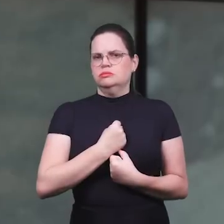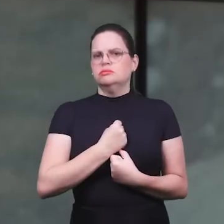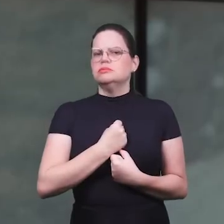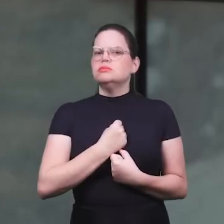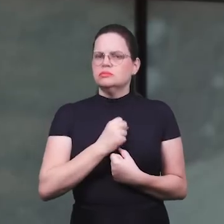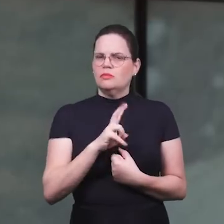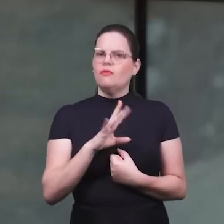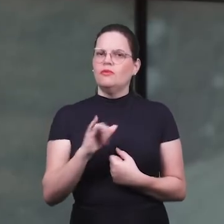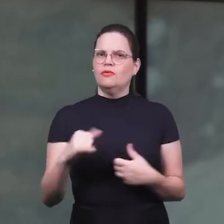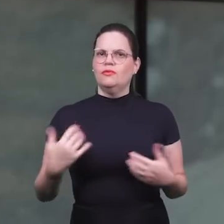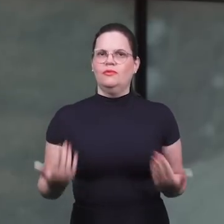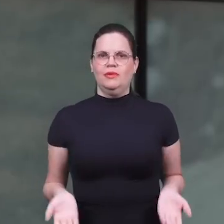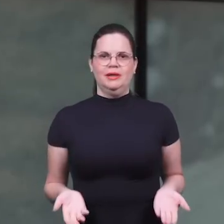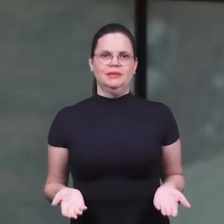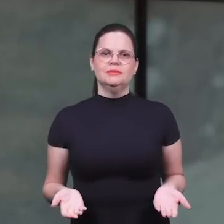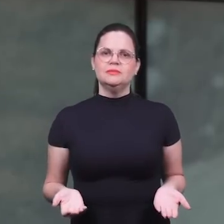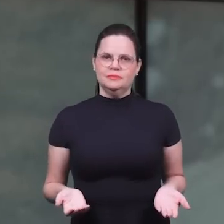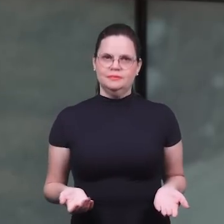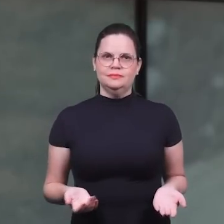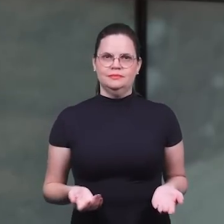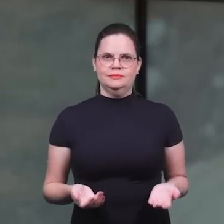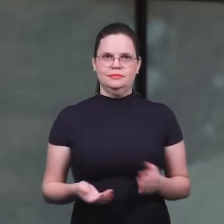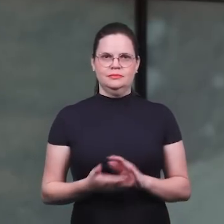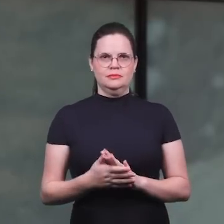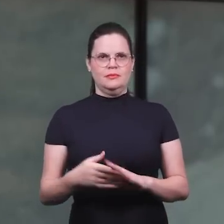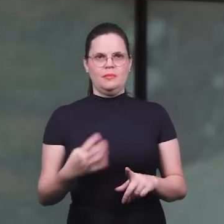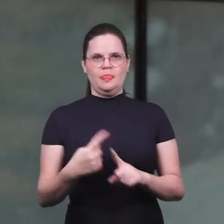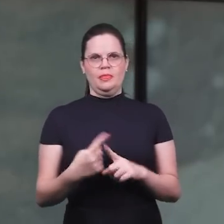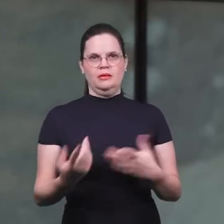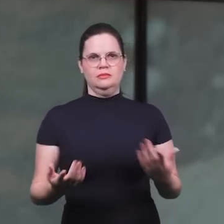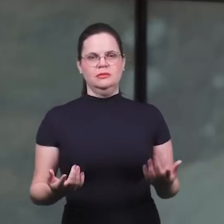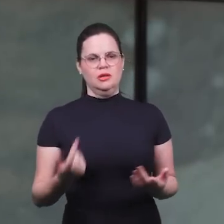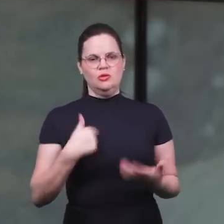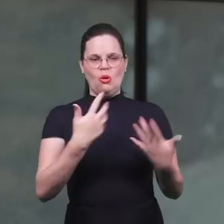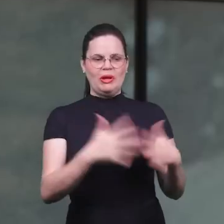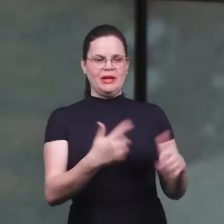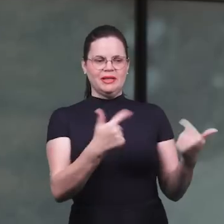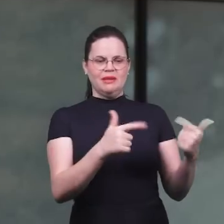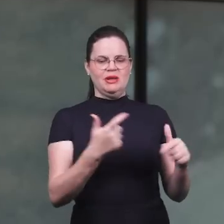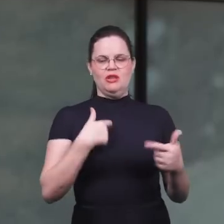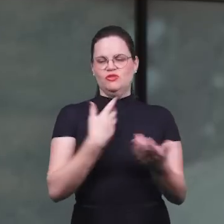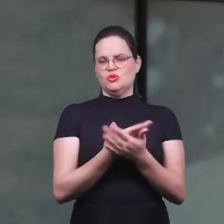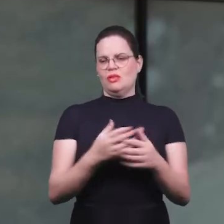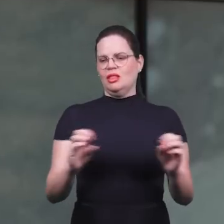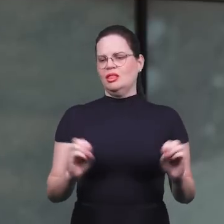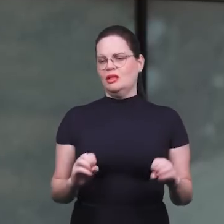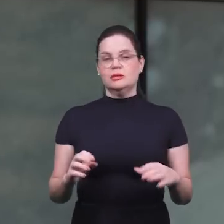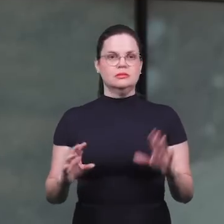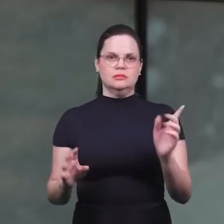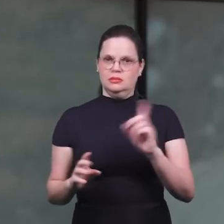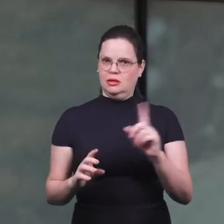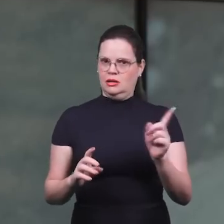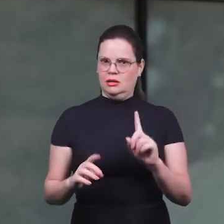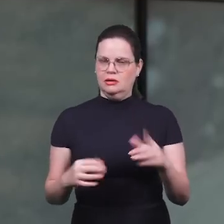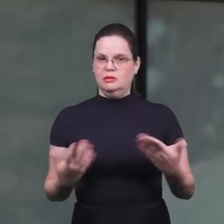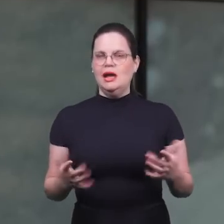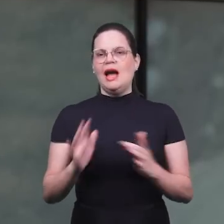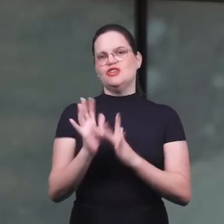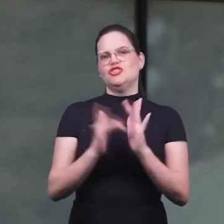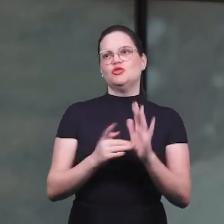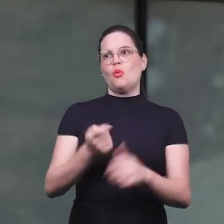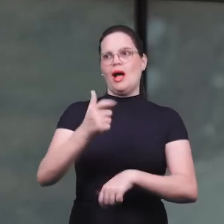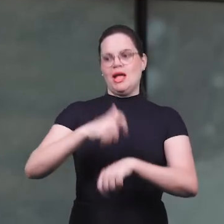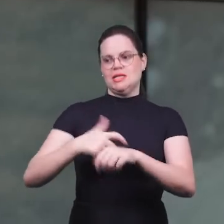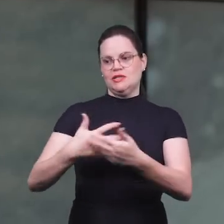nem abandonar uma carreira, não, eu vou servir ao Senhor e não vou trabalhar, não vou estudar, não tem por isso, Jesus vai voltar.